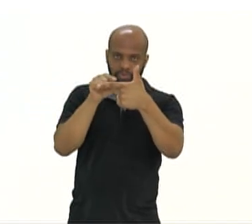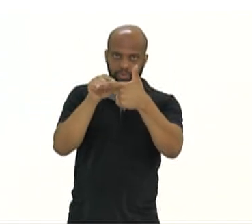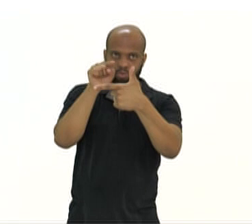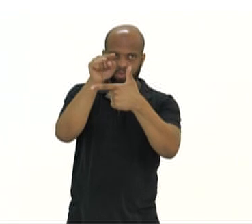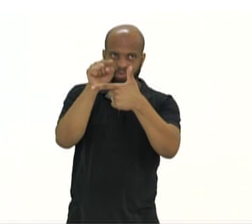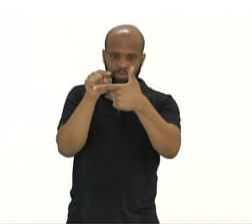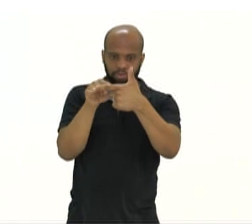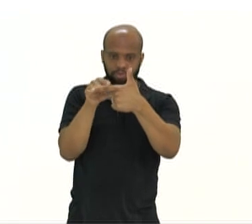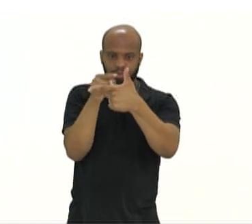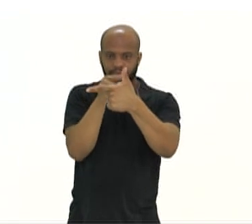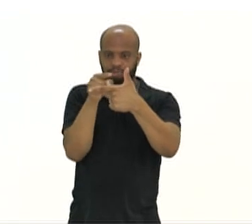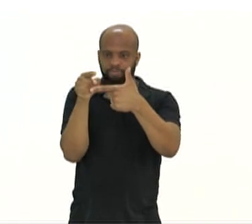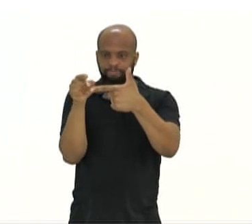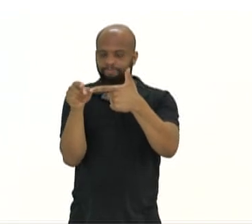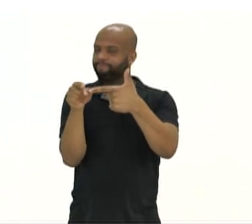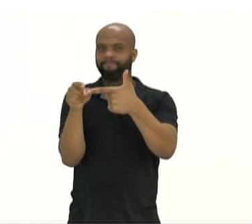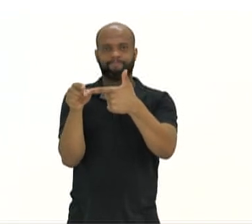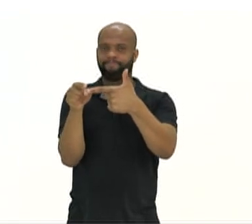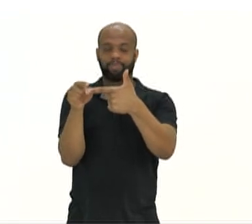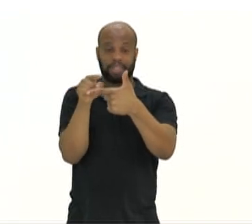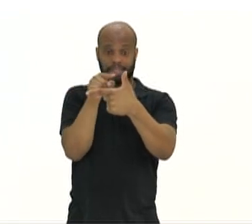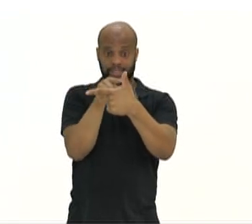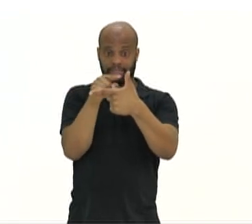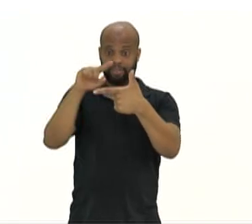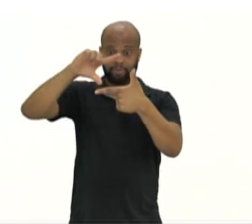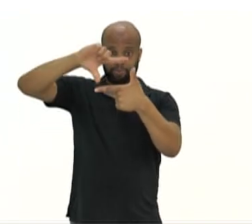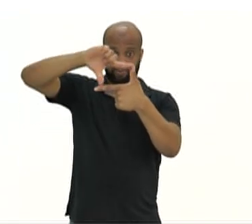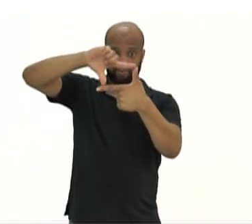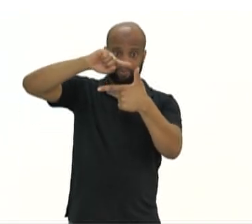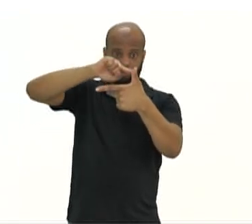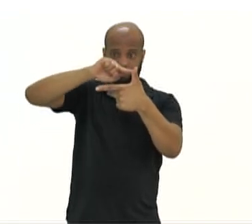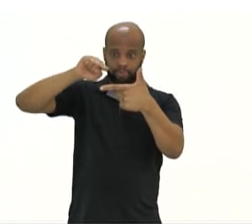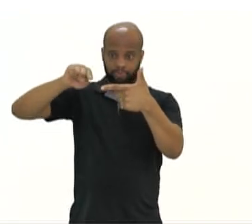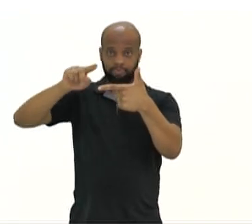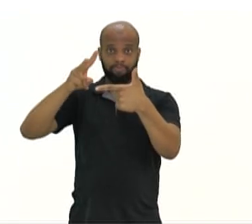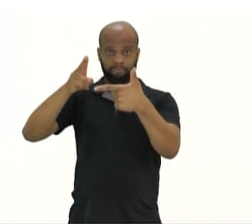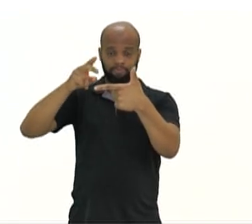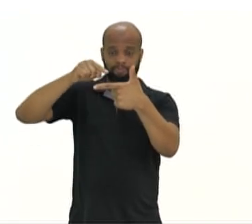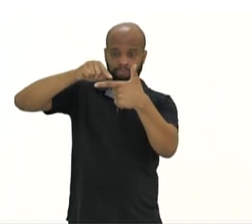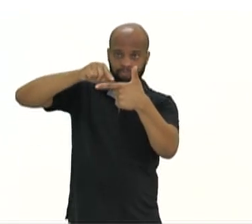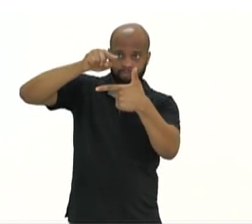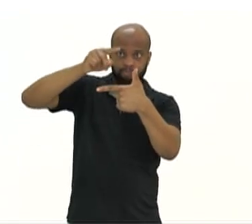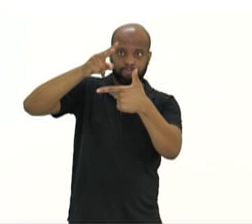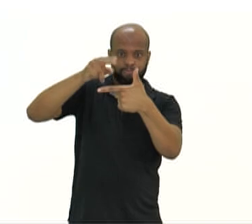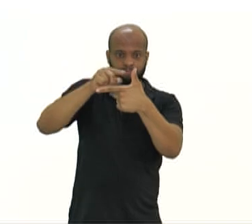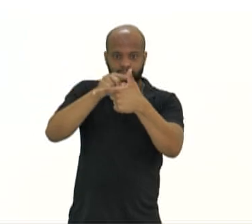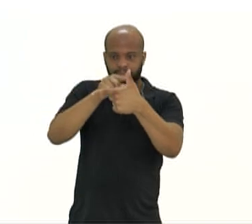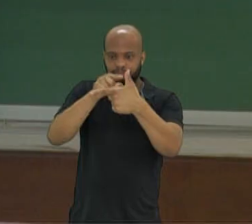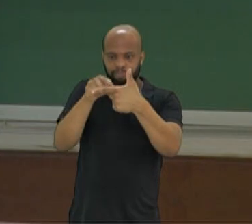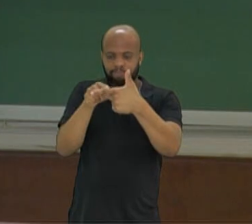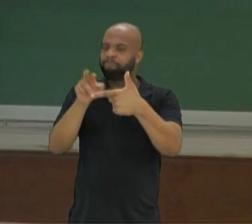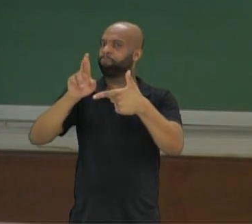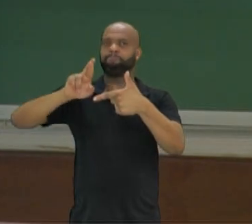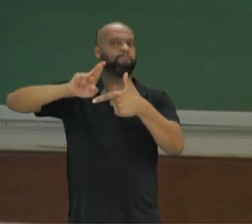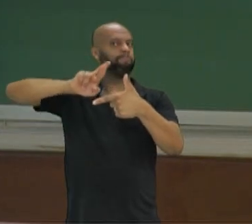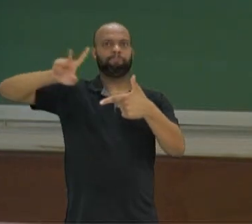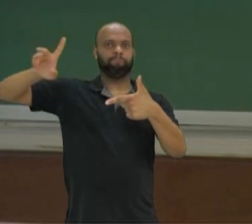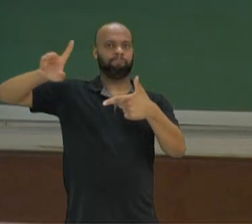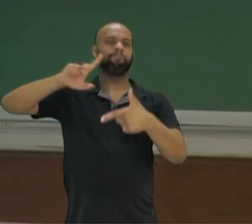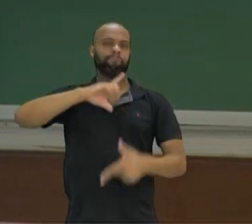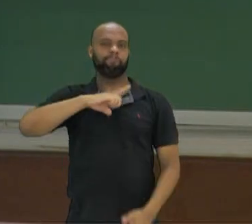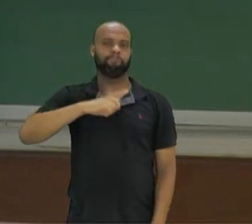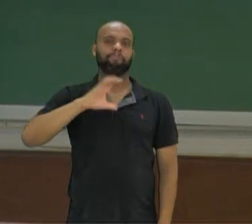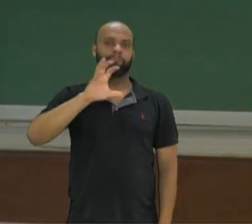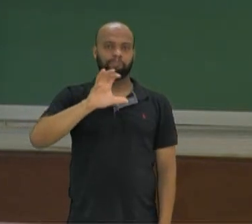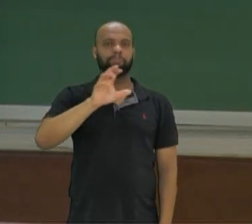são diferentes do outro. Os pares são diferentes. Falar assim, né? Aqui tem dois deles na vertical e dois deles na horizontal.